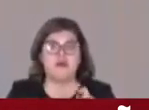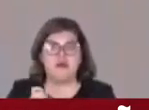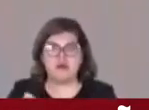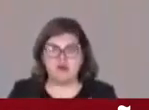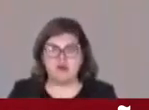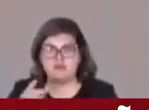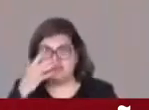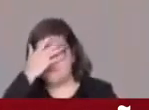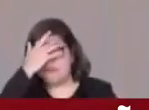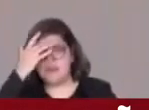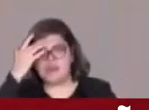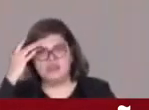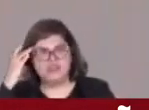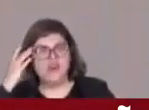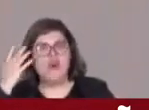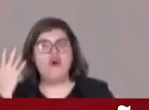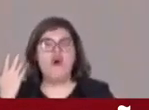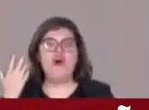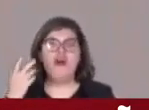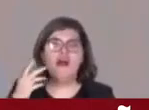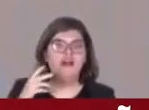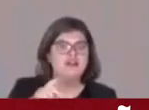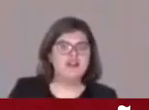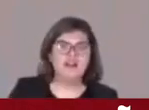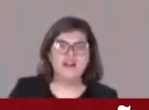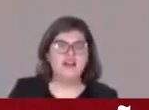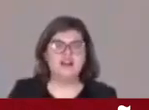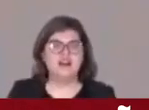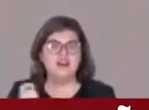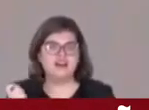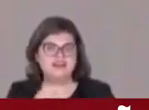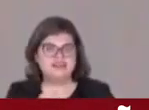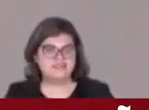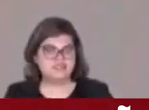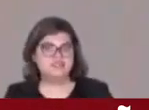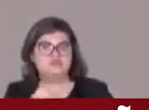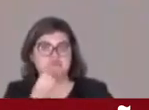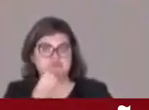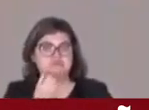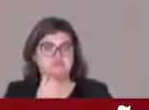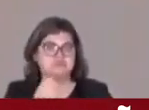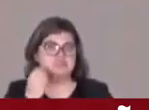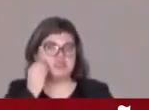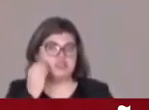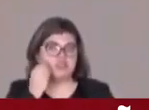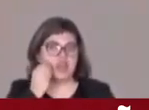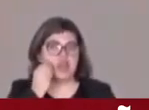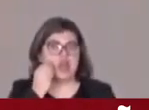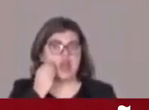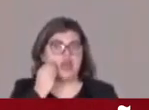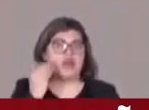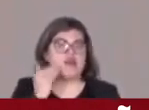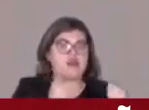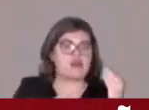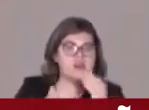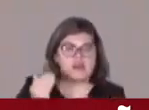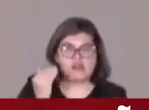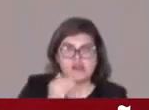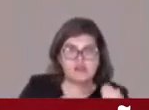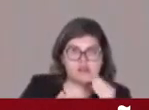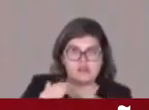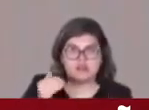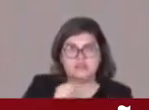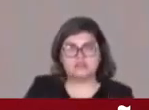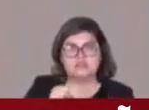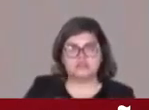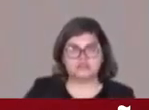pessoas físicas, instituições, hackers do bem, que queiram tentar vulnerar as diferentes camadas de proteção do